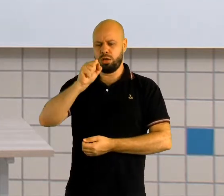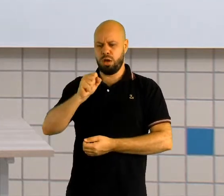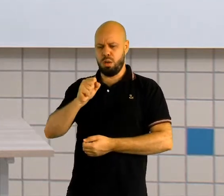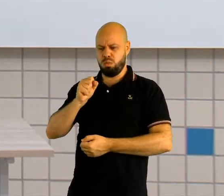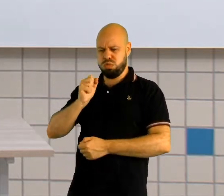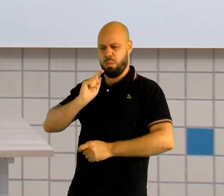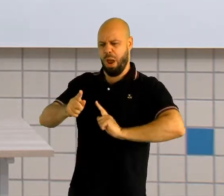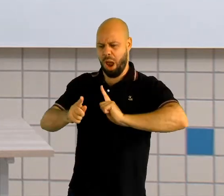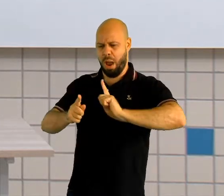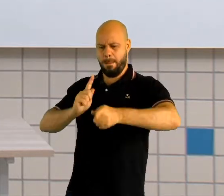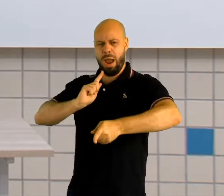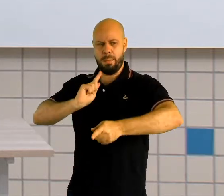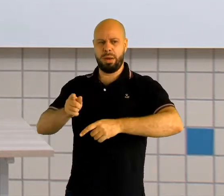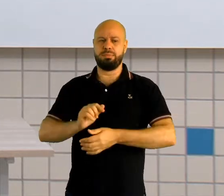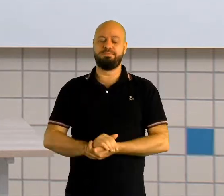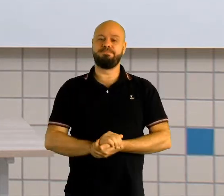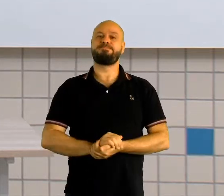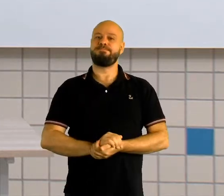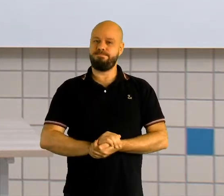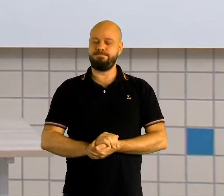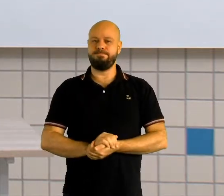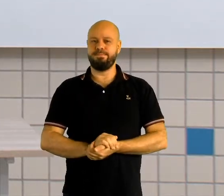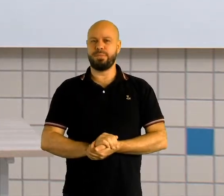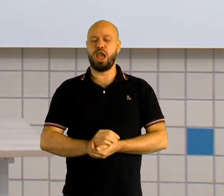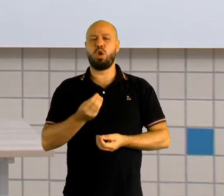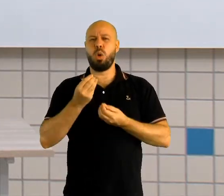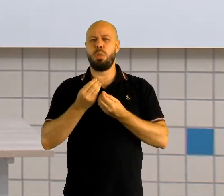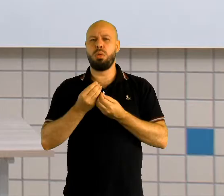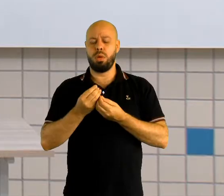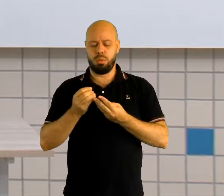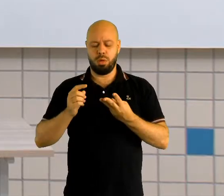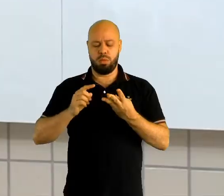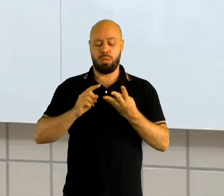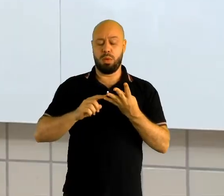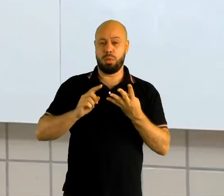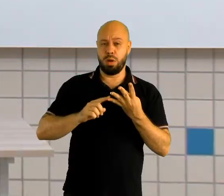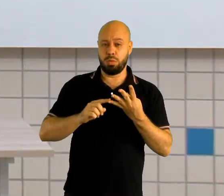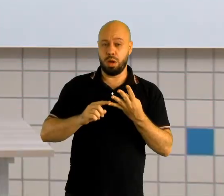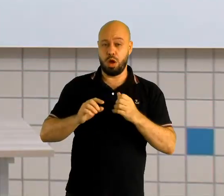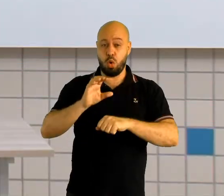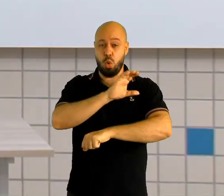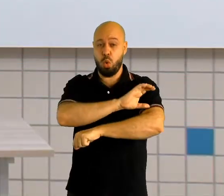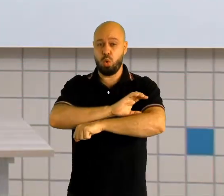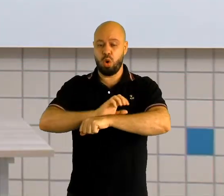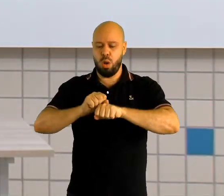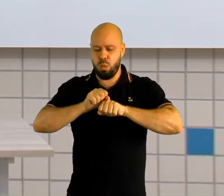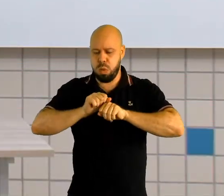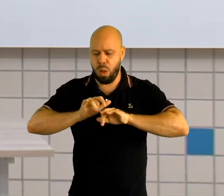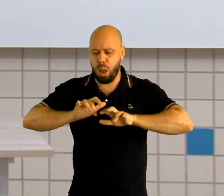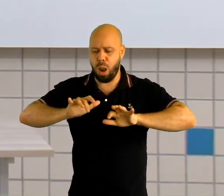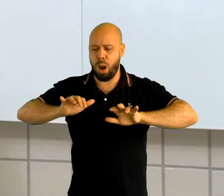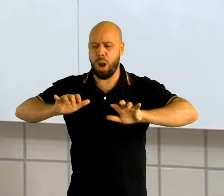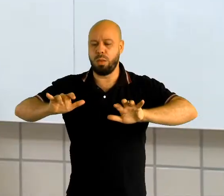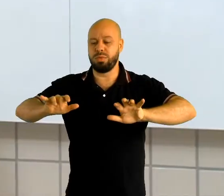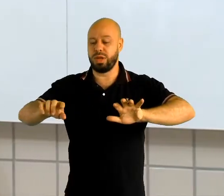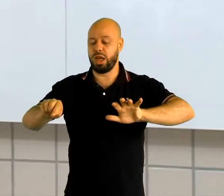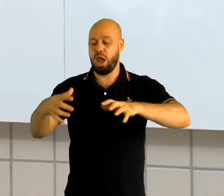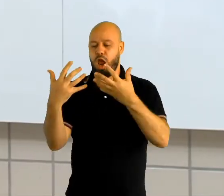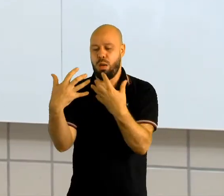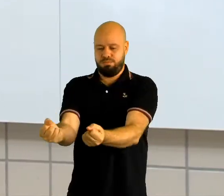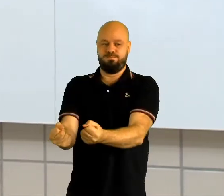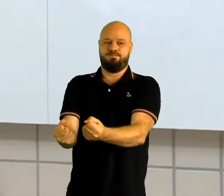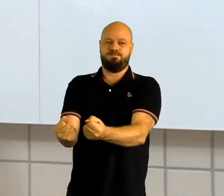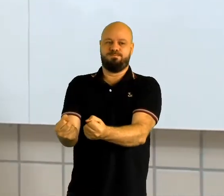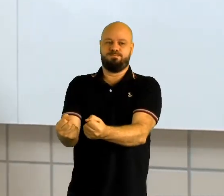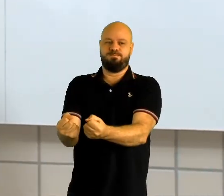outra questão é a difusão da cultura e o conhecimento do dominador. Exemplo,